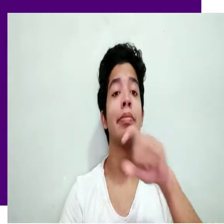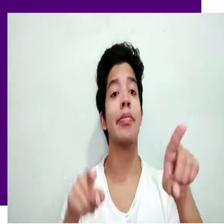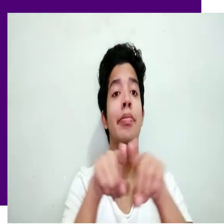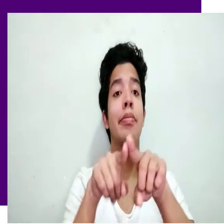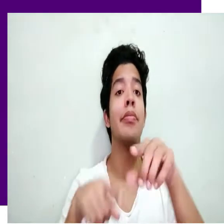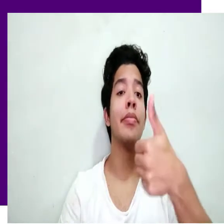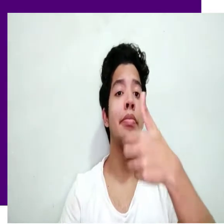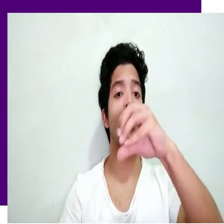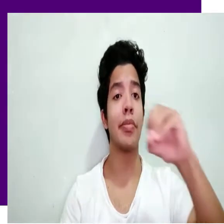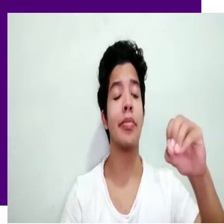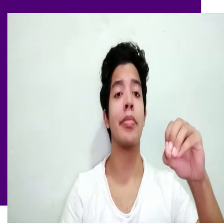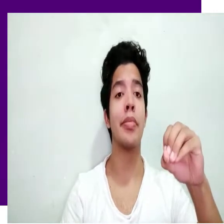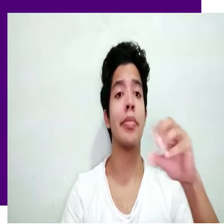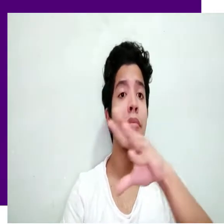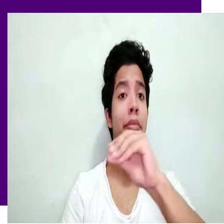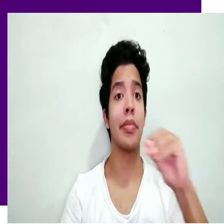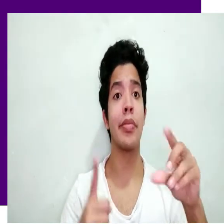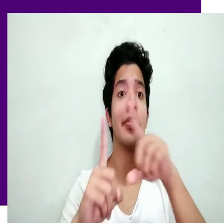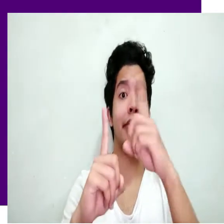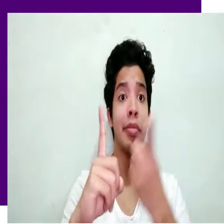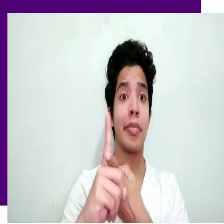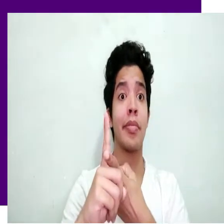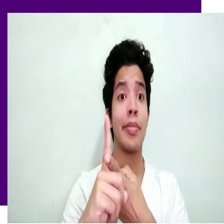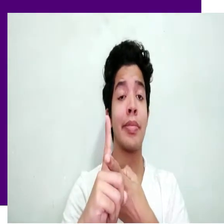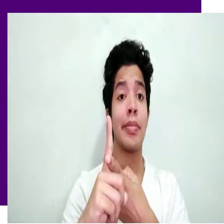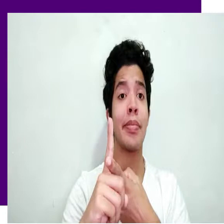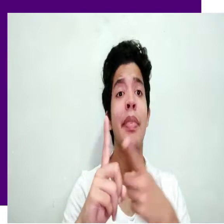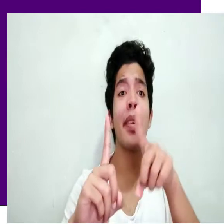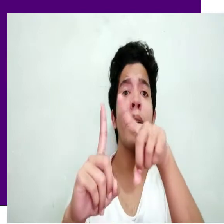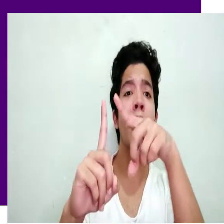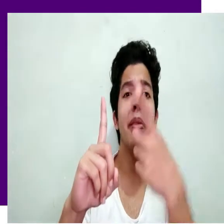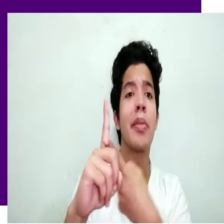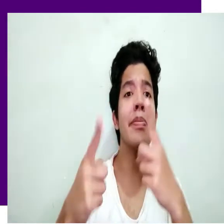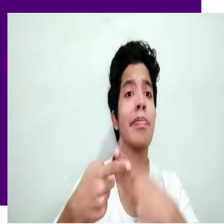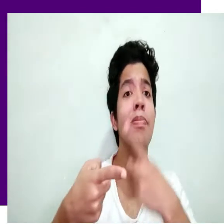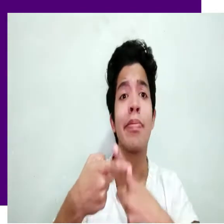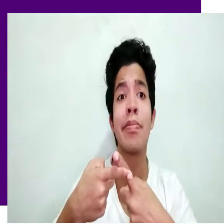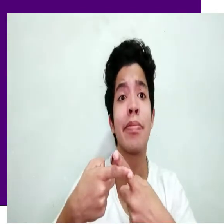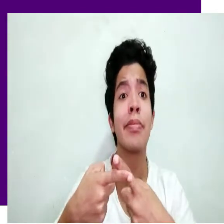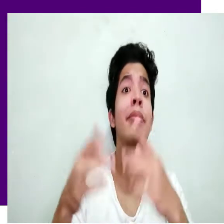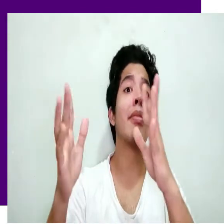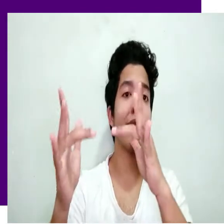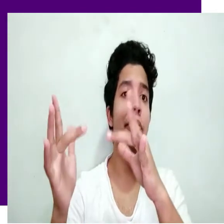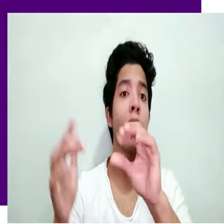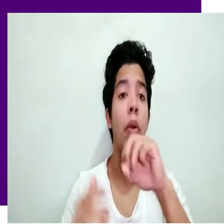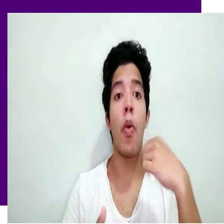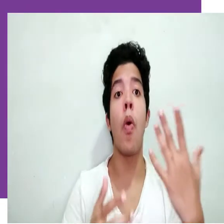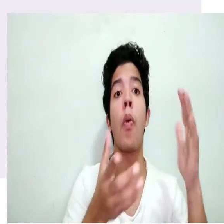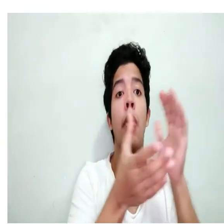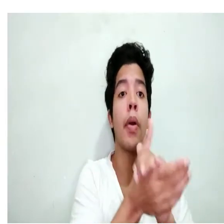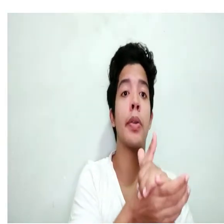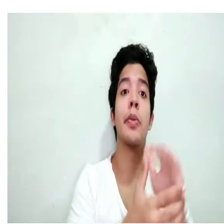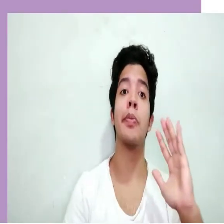das adolescentes grávidas e puérperas tiveram todas as suas gravidezes como resultado de um parceiro fixo ou